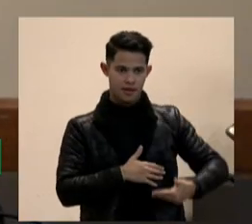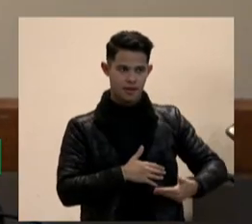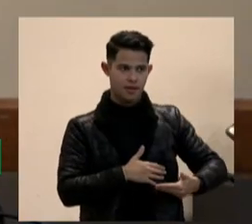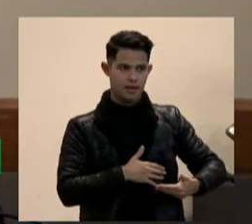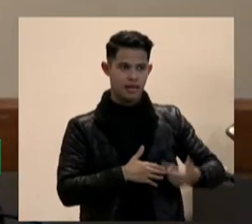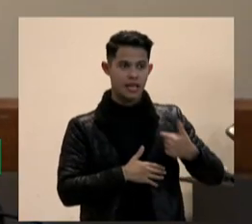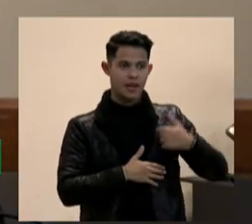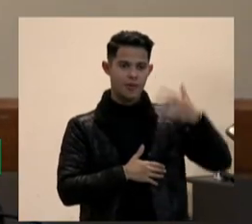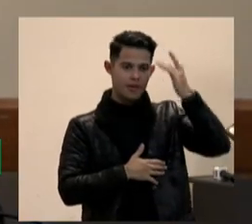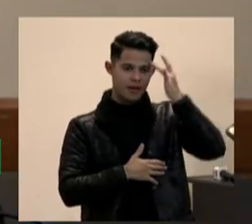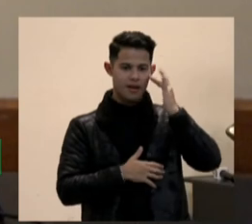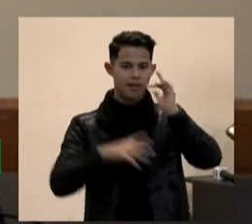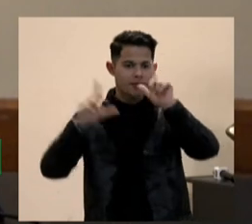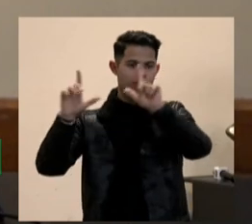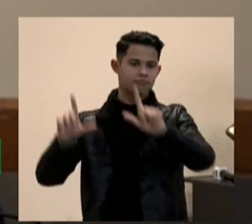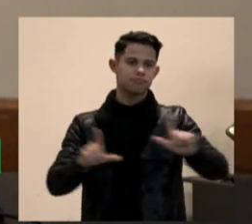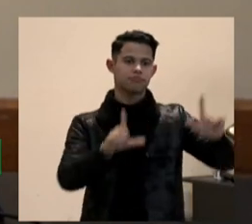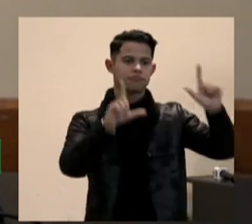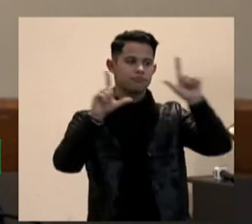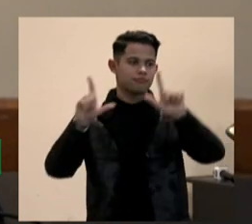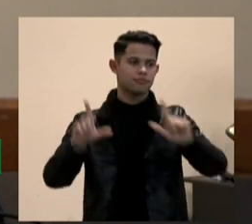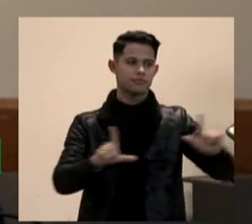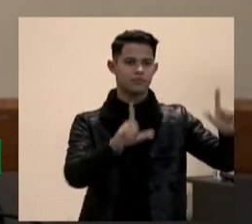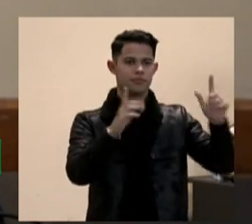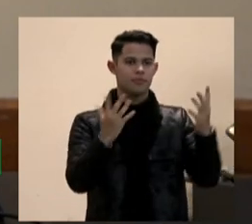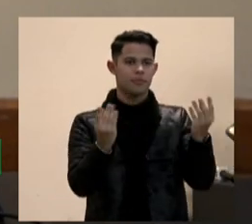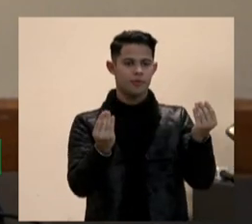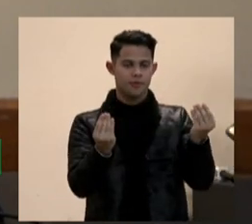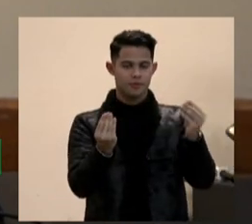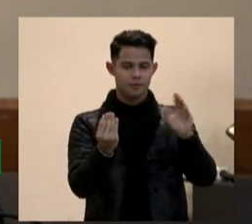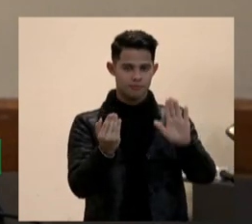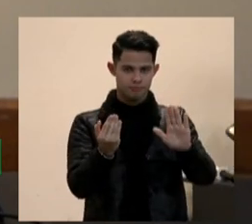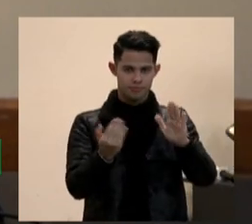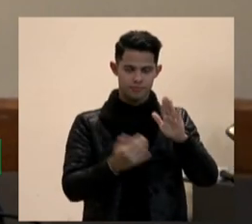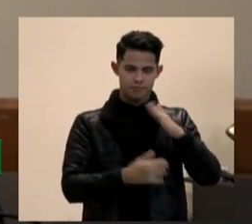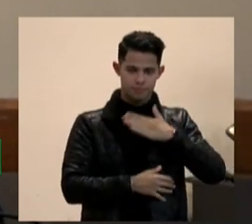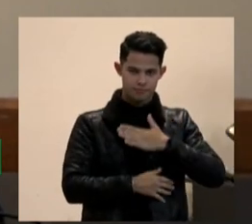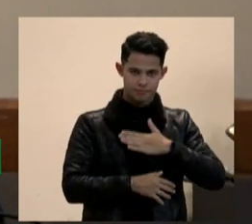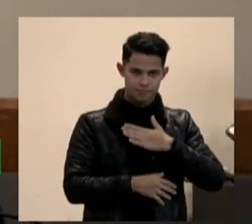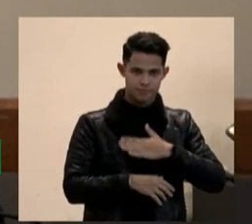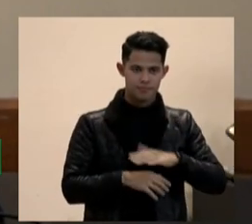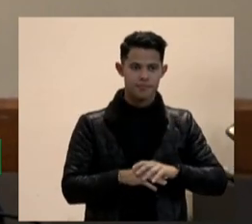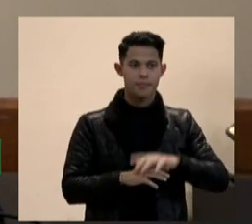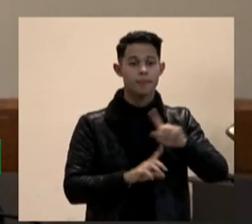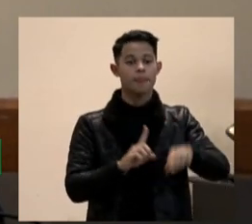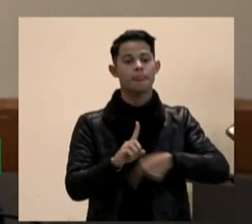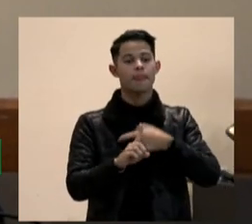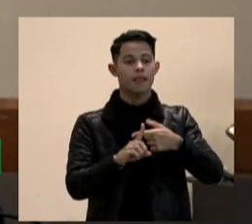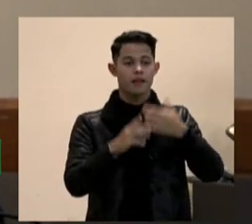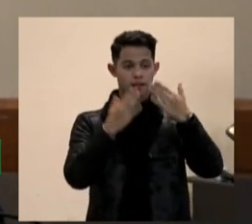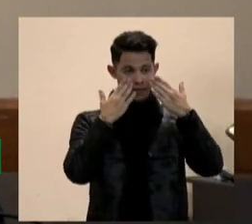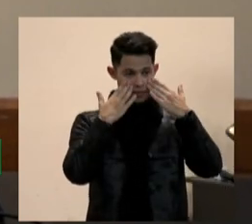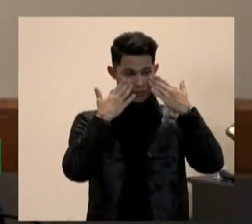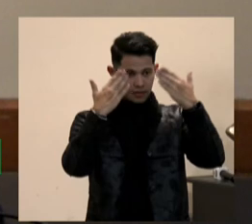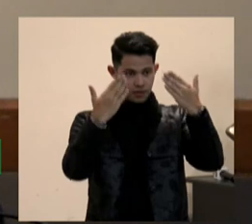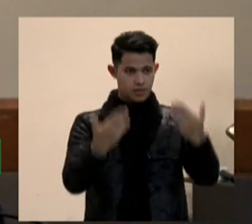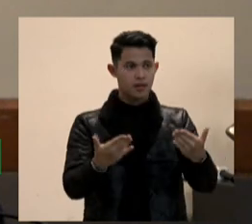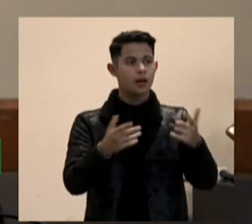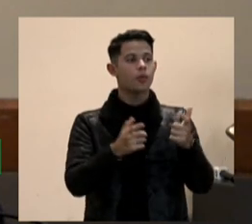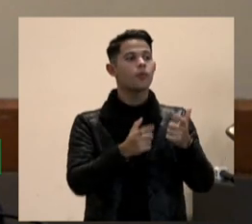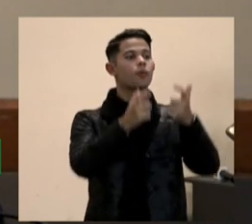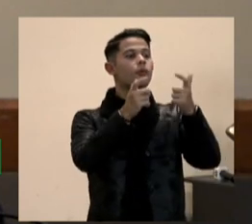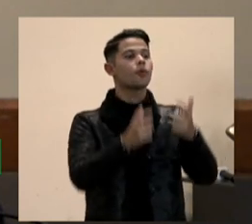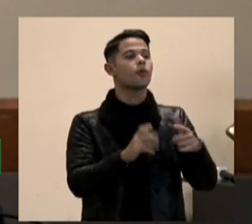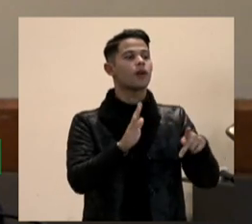acho que eu passei demais. Isso. Eu queria... também aqui destacar esse, o lugar, né,